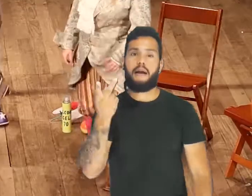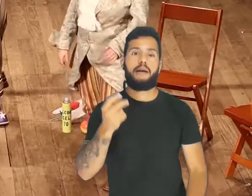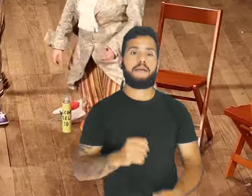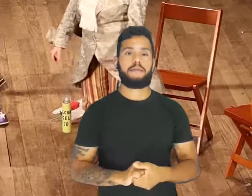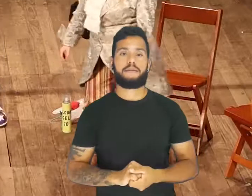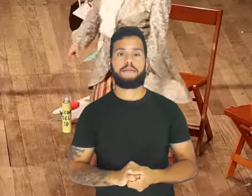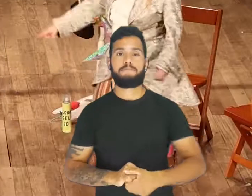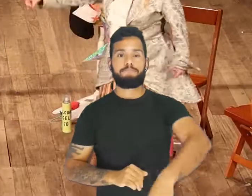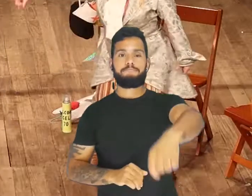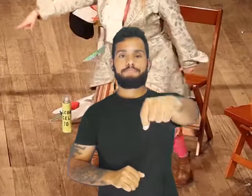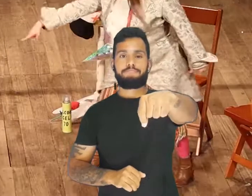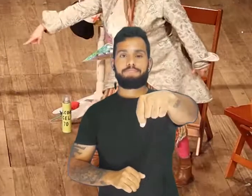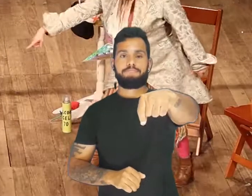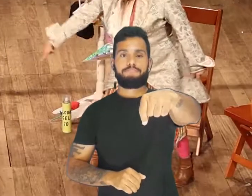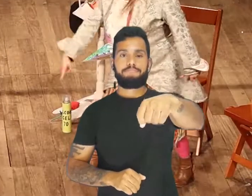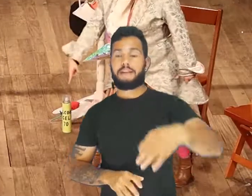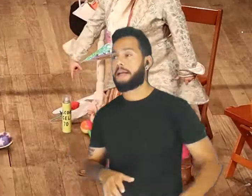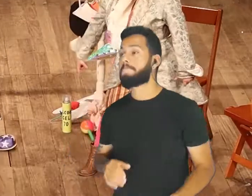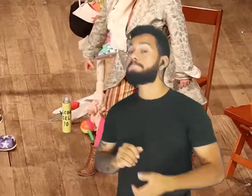É. Remédio com a letra